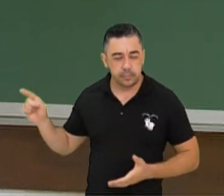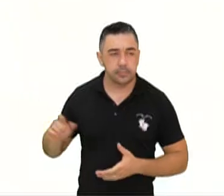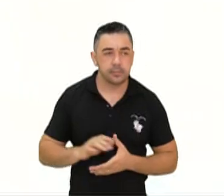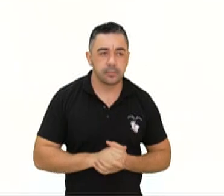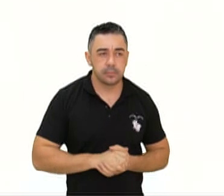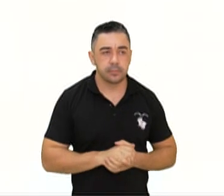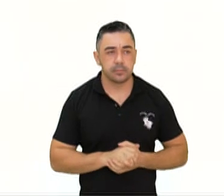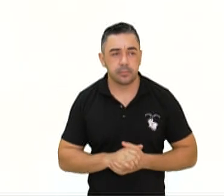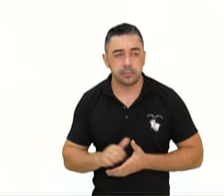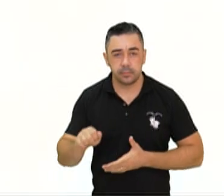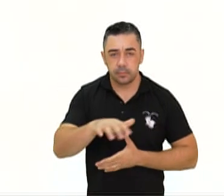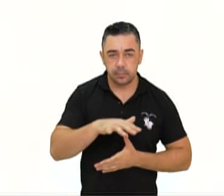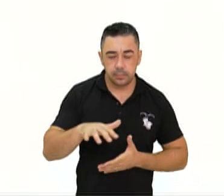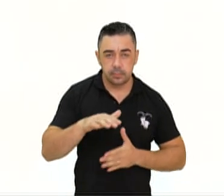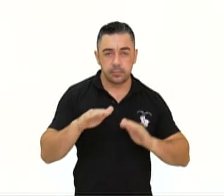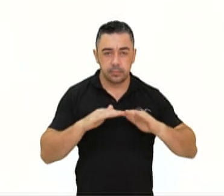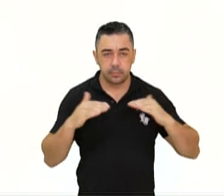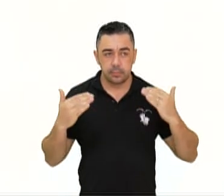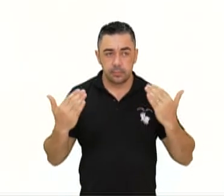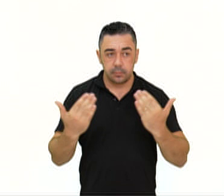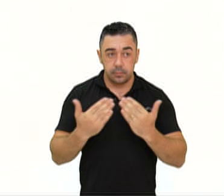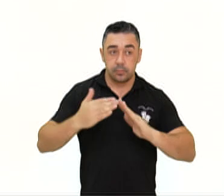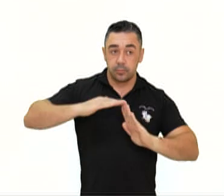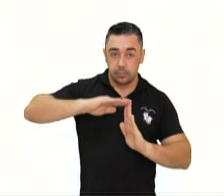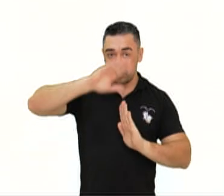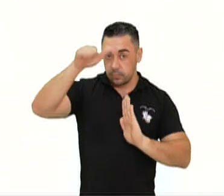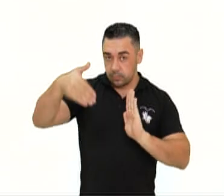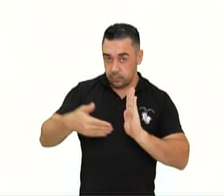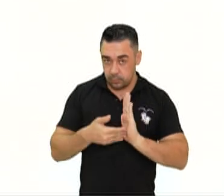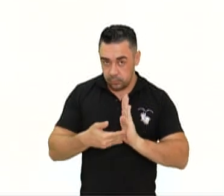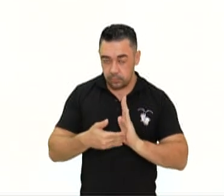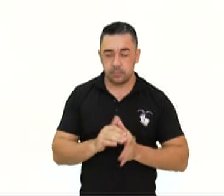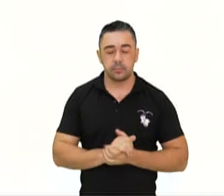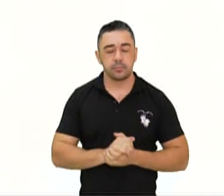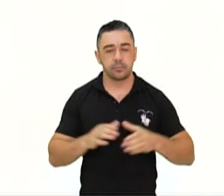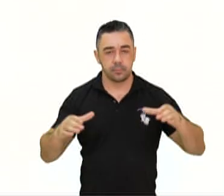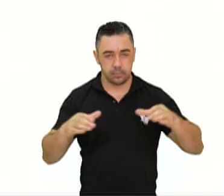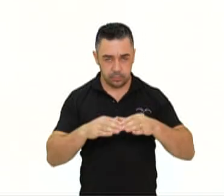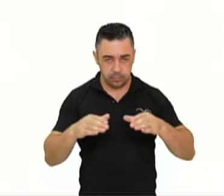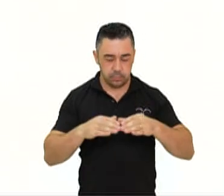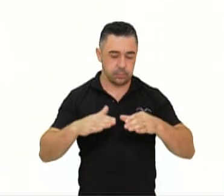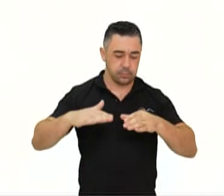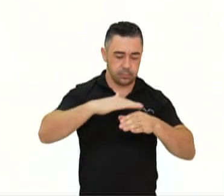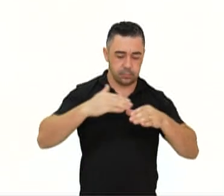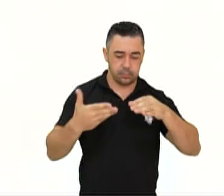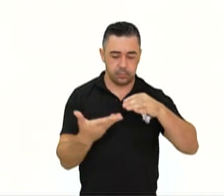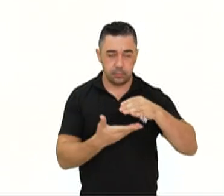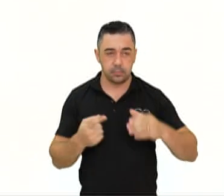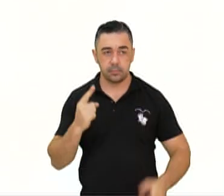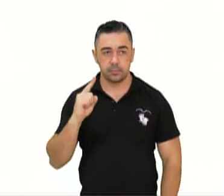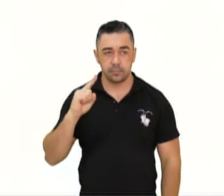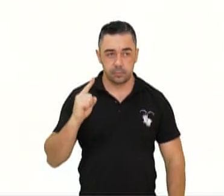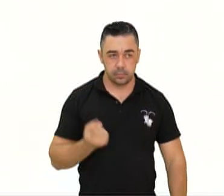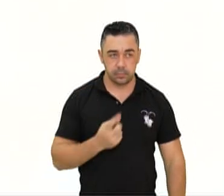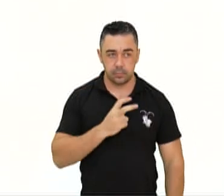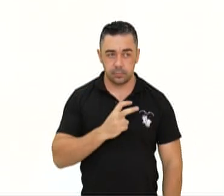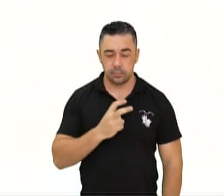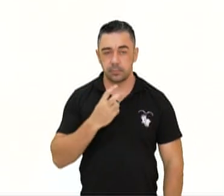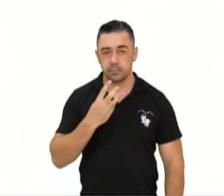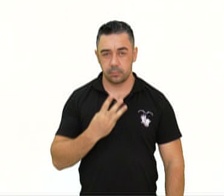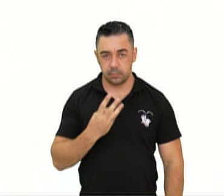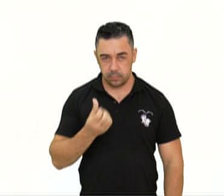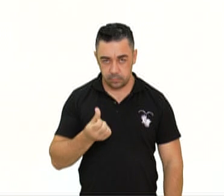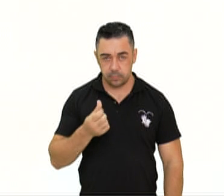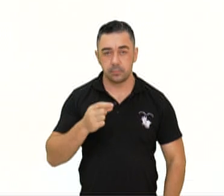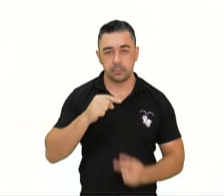exemplo. A área da superfície total de um tronco de cone é de 1.536